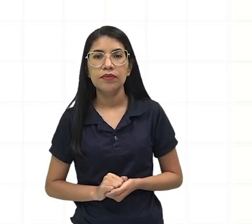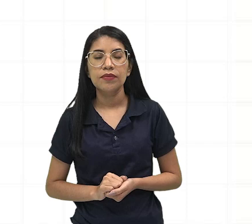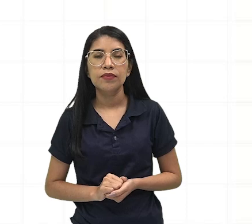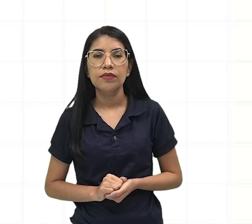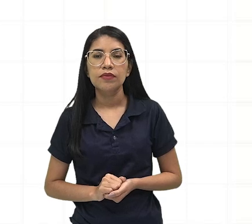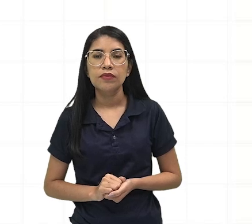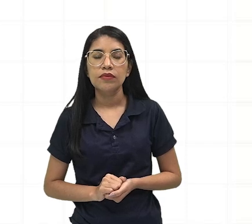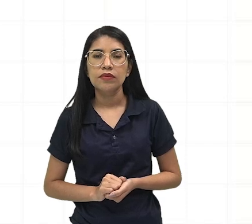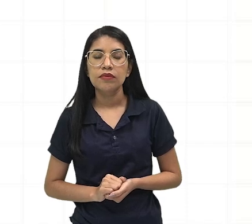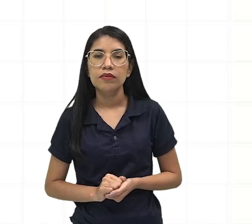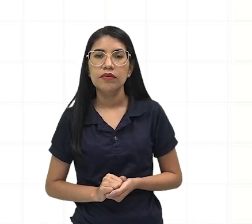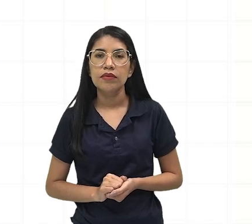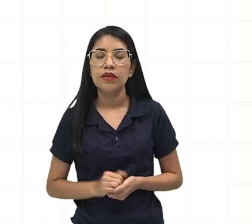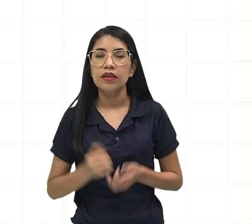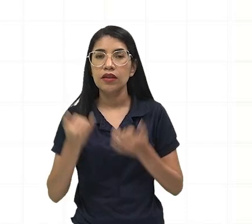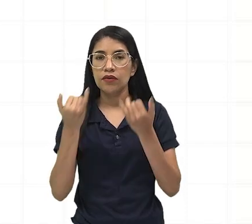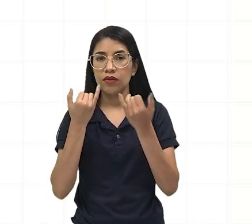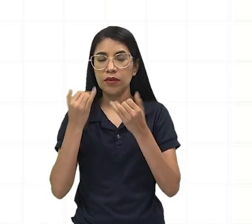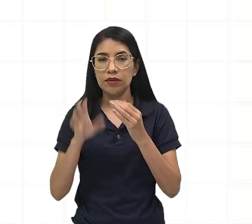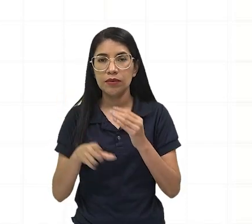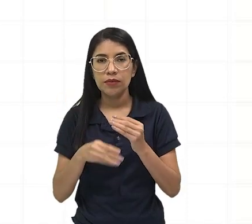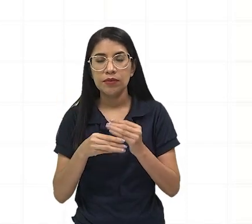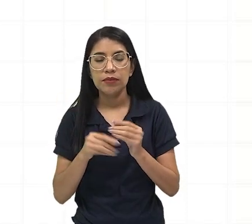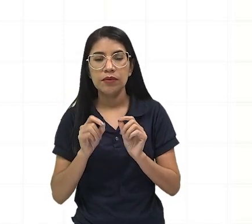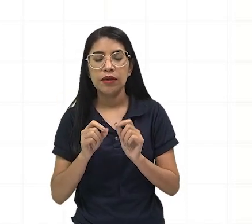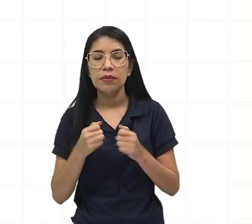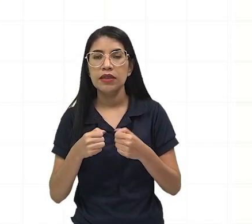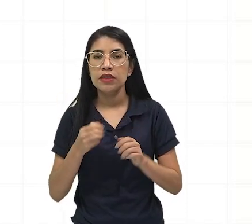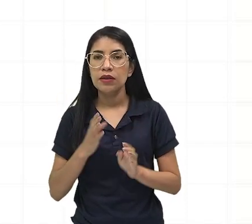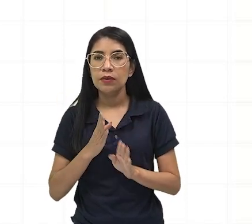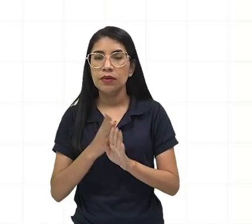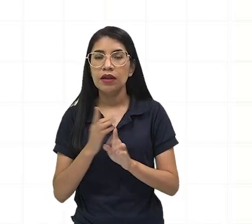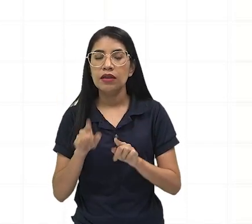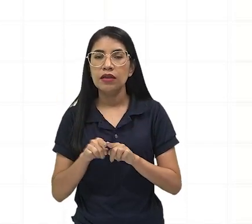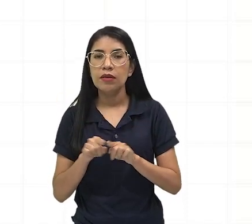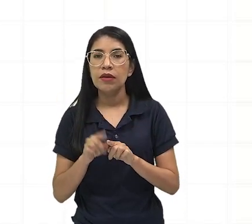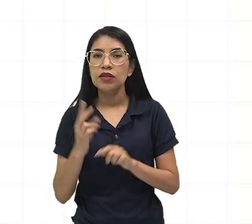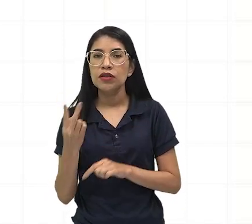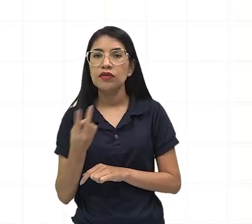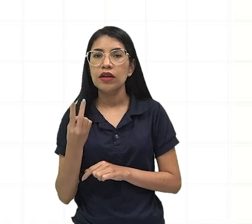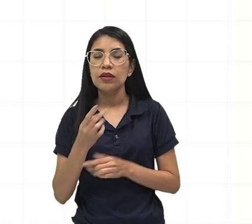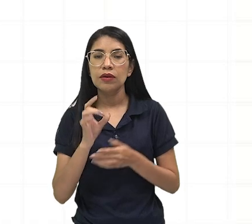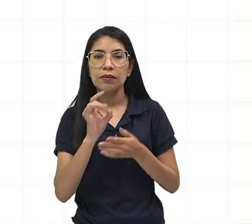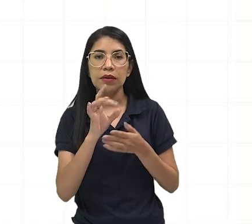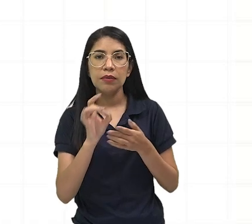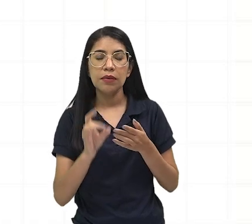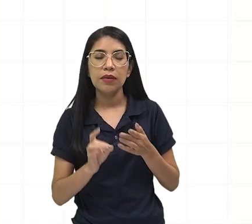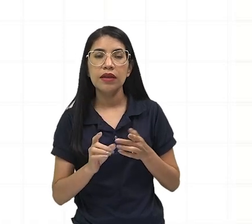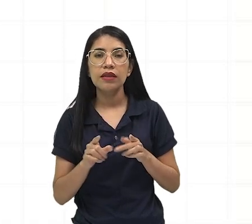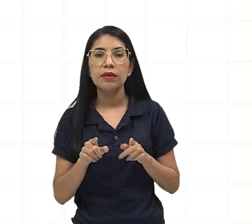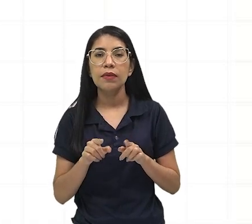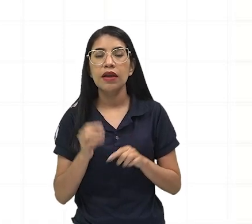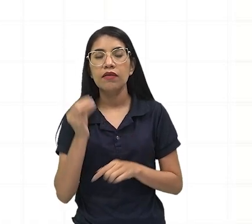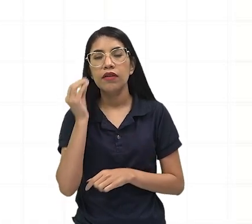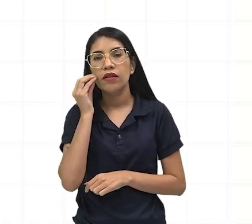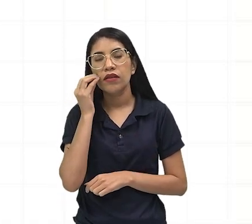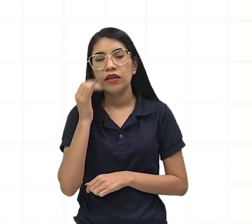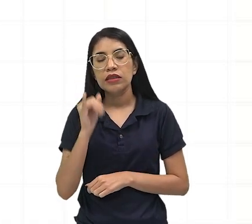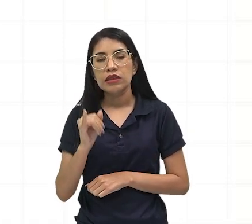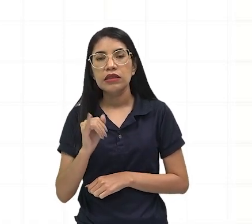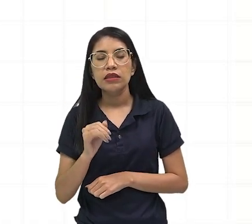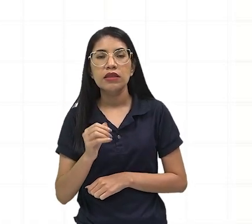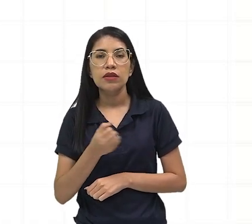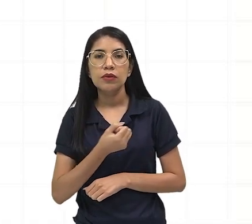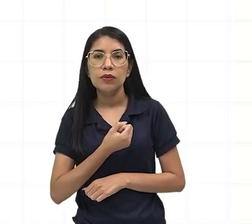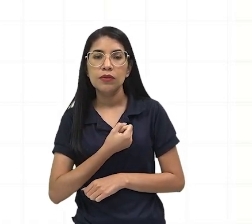metros. O que mais ele dá? Você vai atrás também, né, dos números e verificar se esses números serão ou